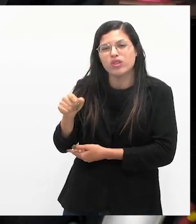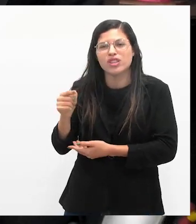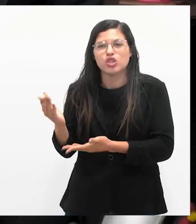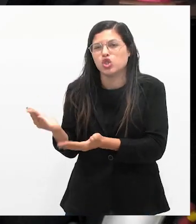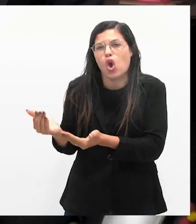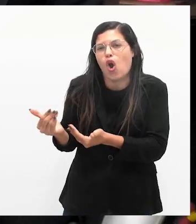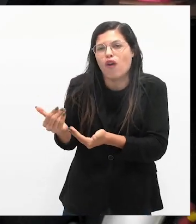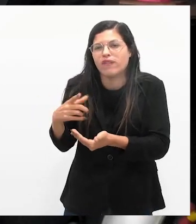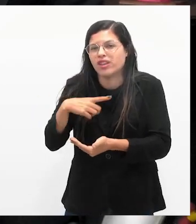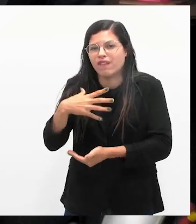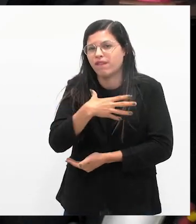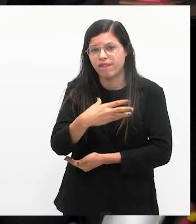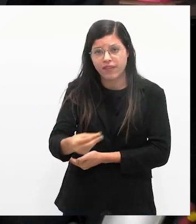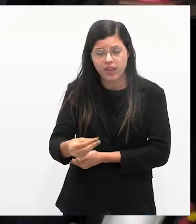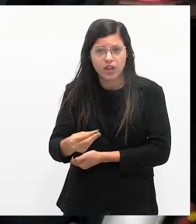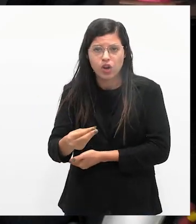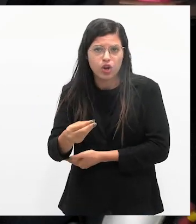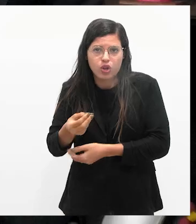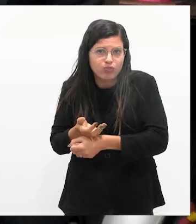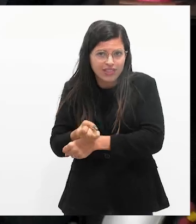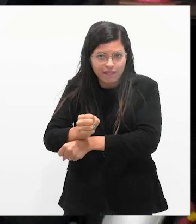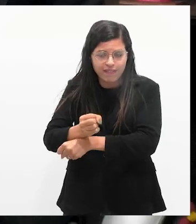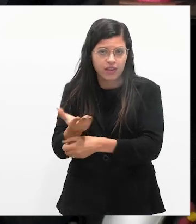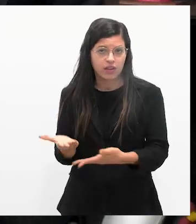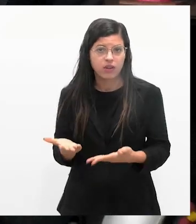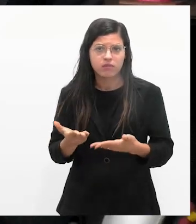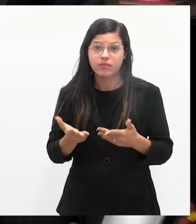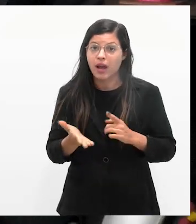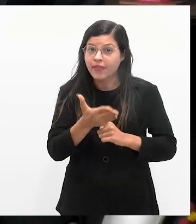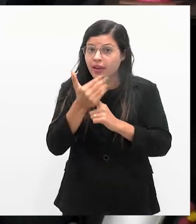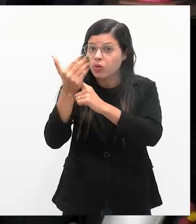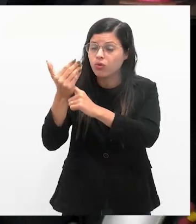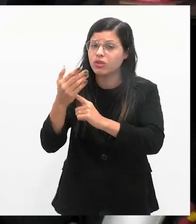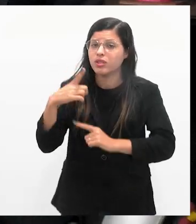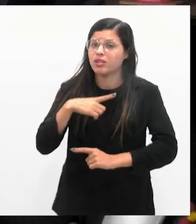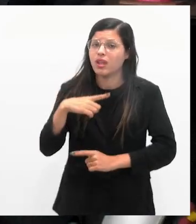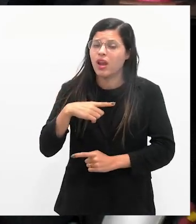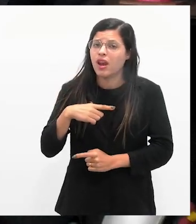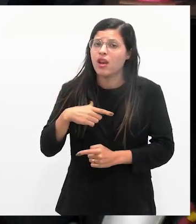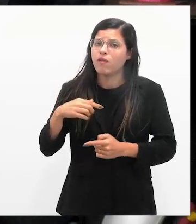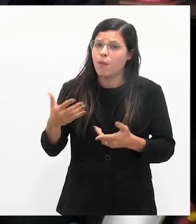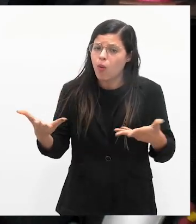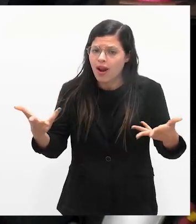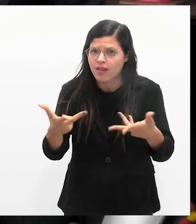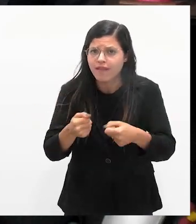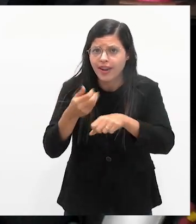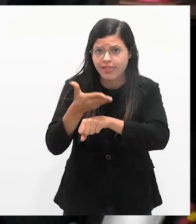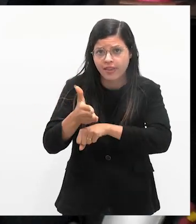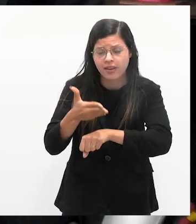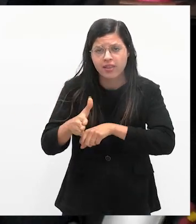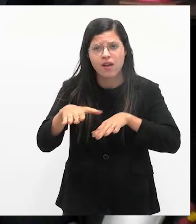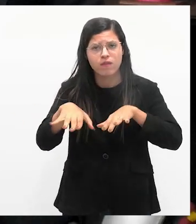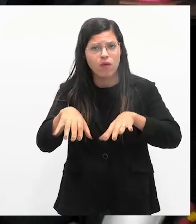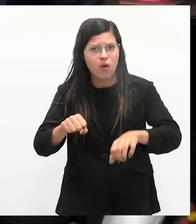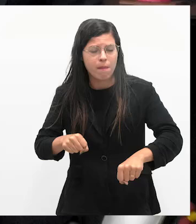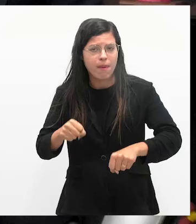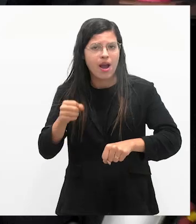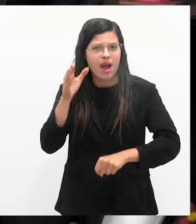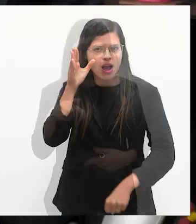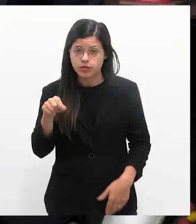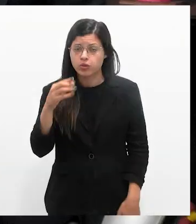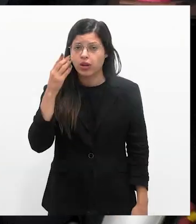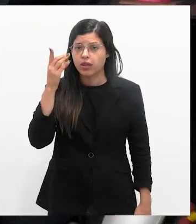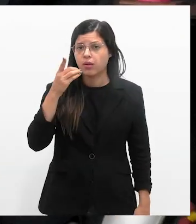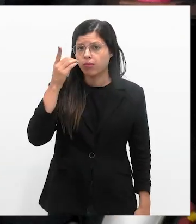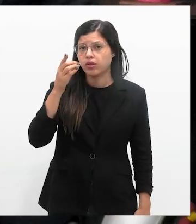filho precoce, então você tem que dar conta. Gente, a tecnologia está aí. Não vamos perder essa menina, vamos qualificar, vamos